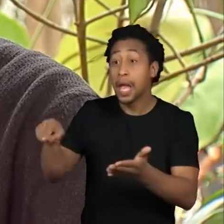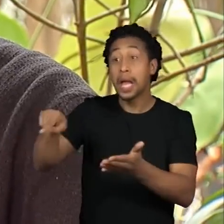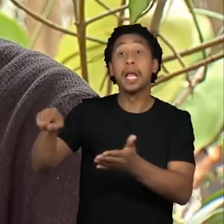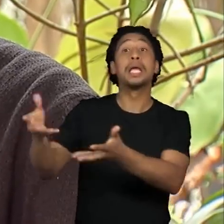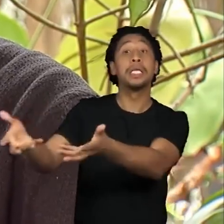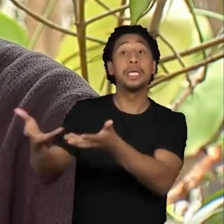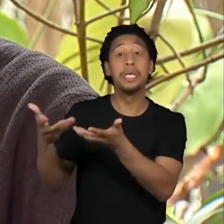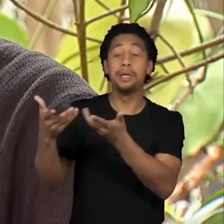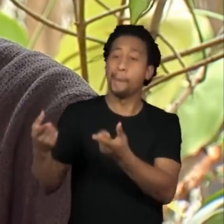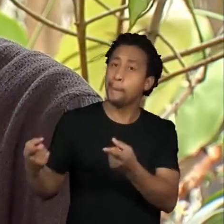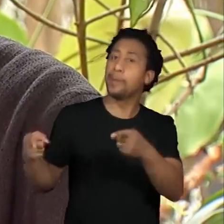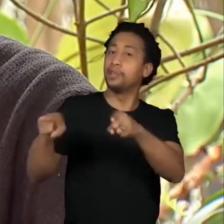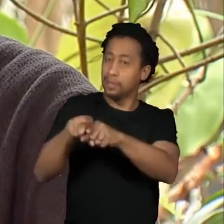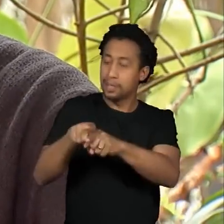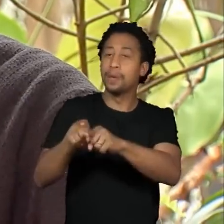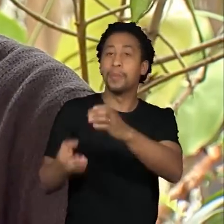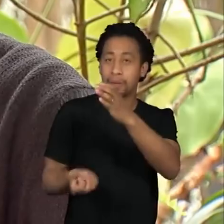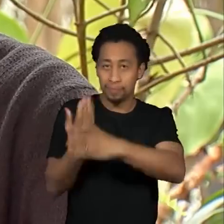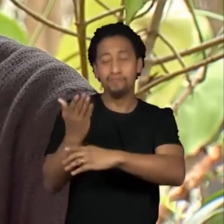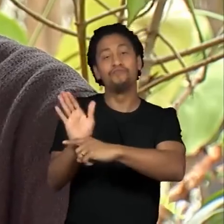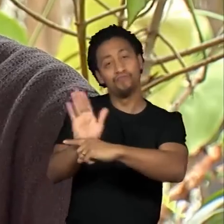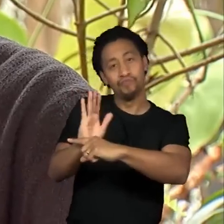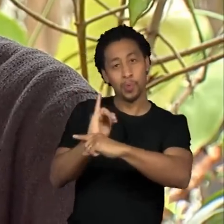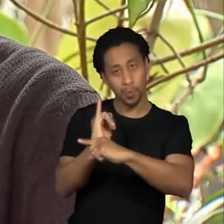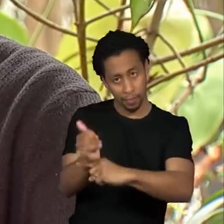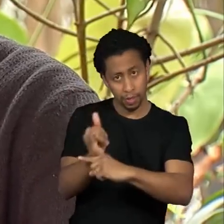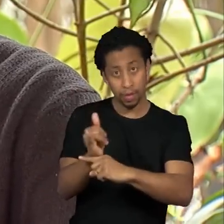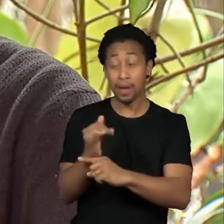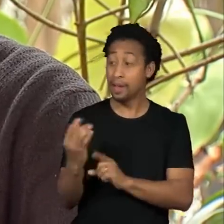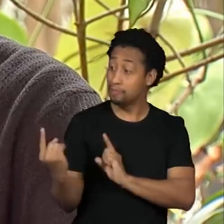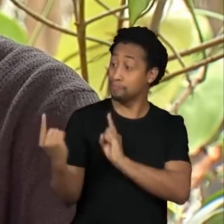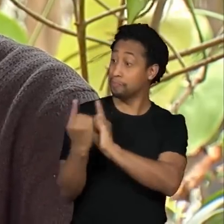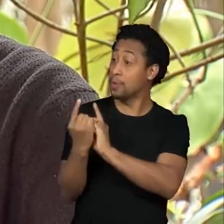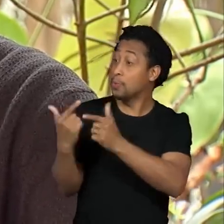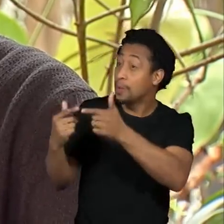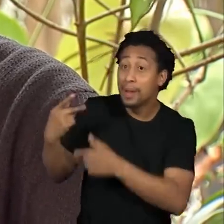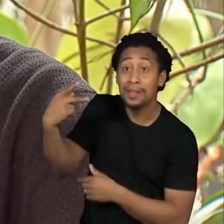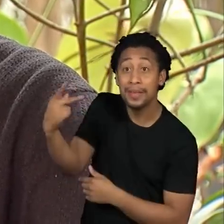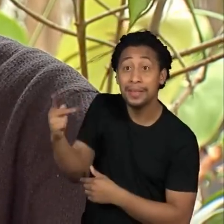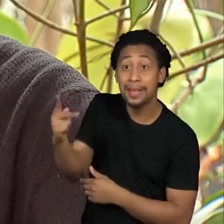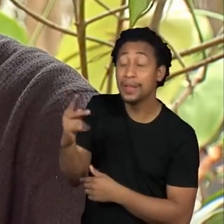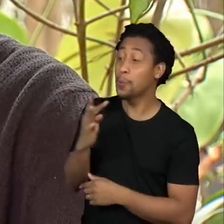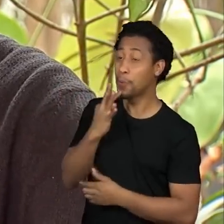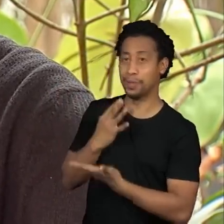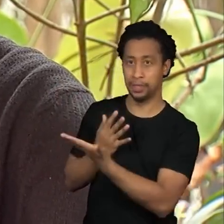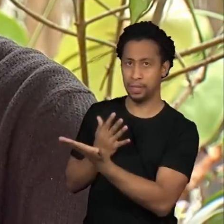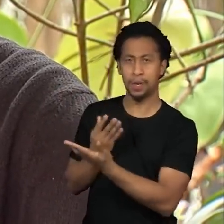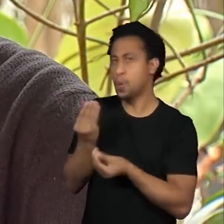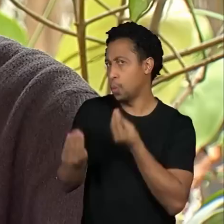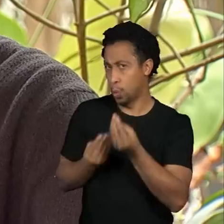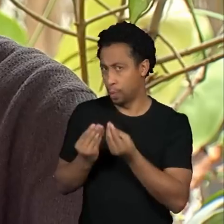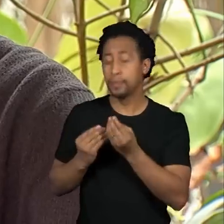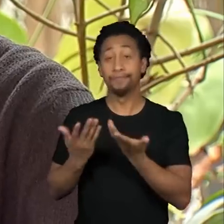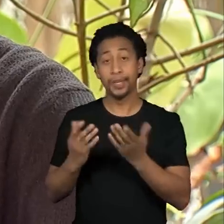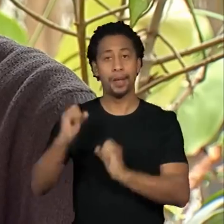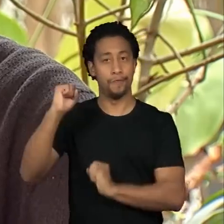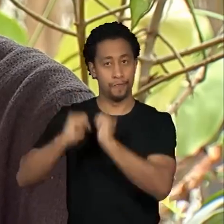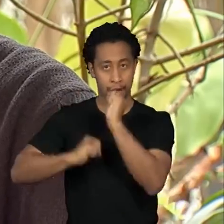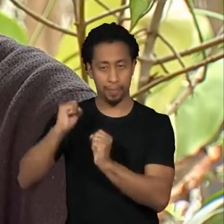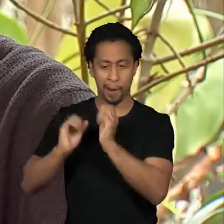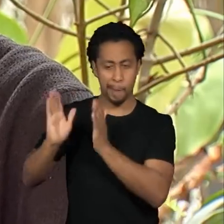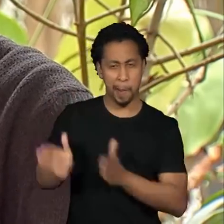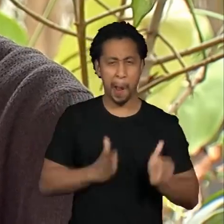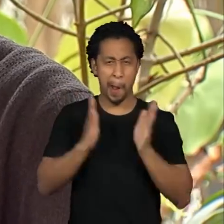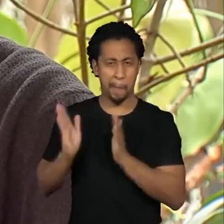para produzir esse documentário. E aí eu conheci o trabalho dela, que justamente é pegar o excedente de produção do cinturão verde,